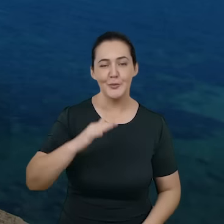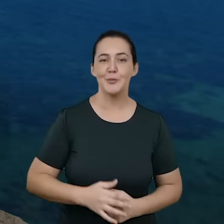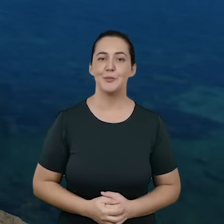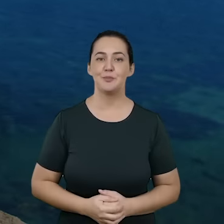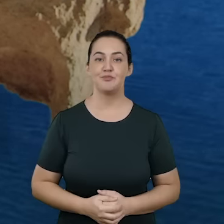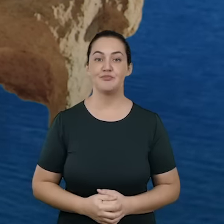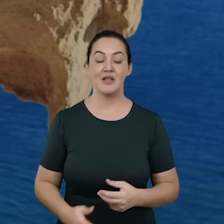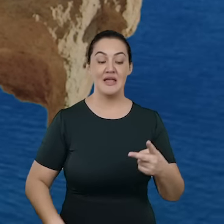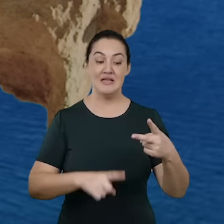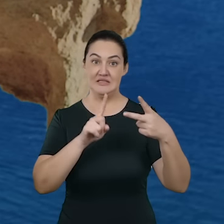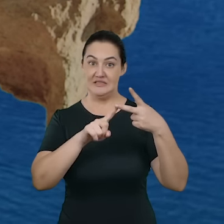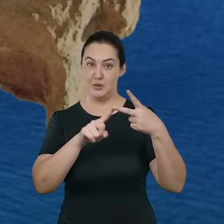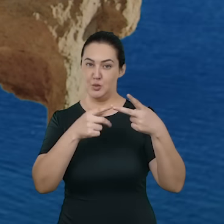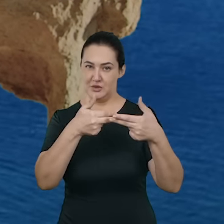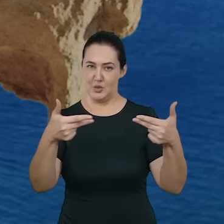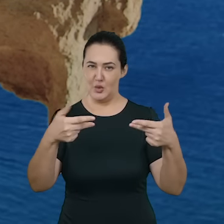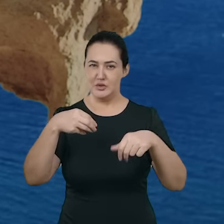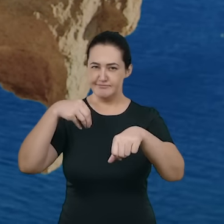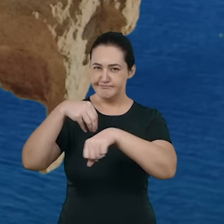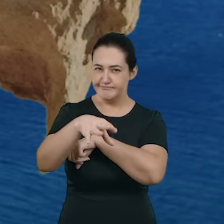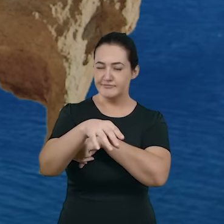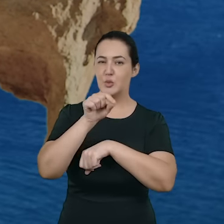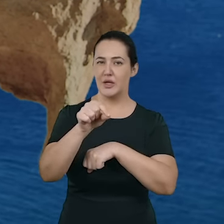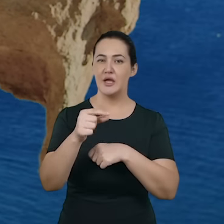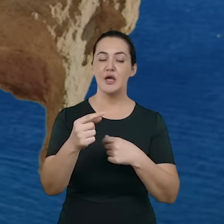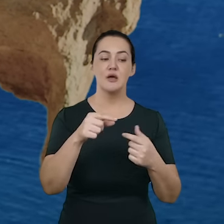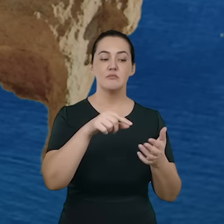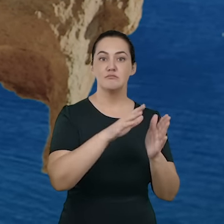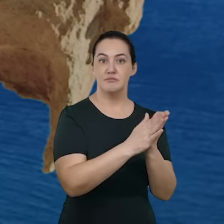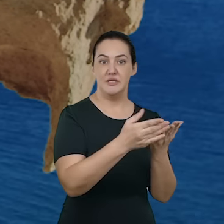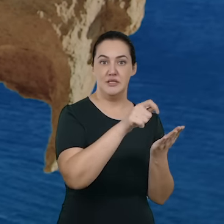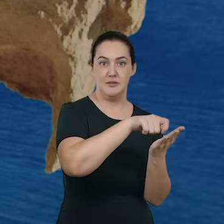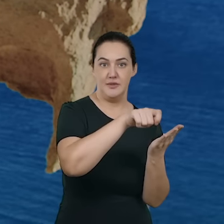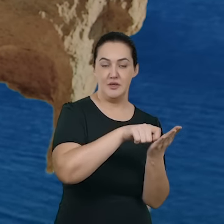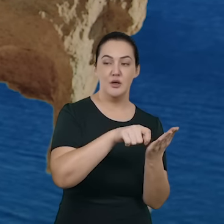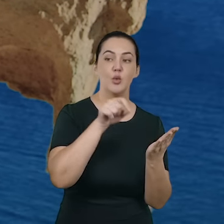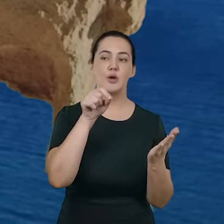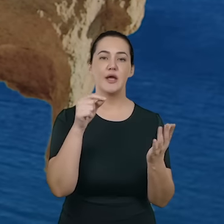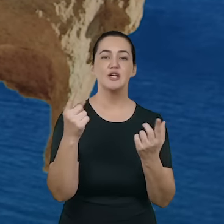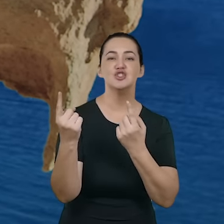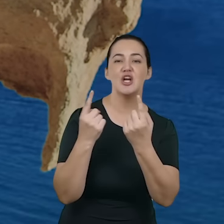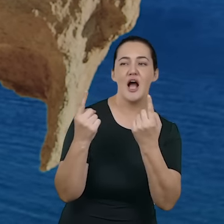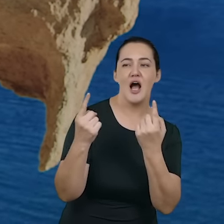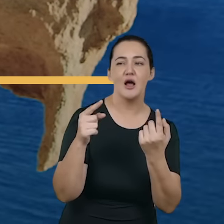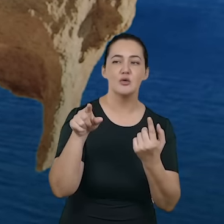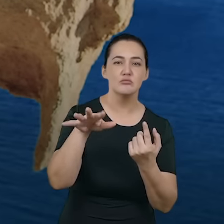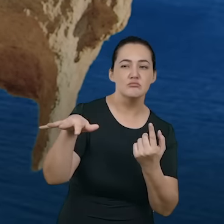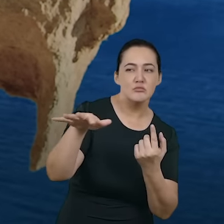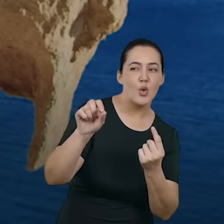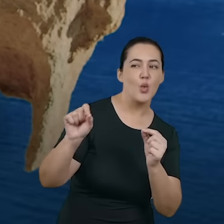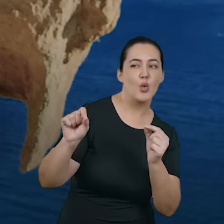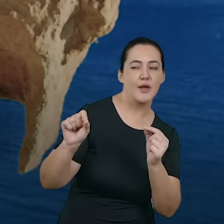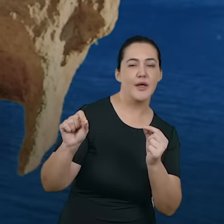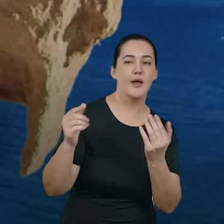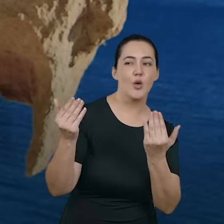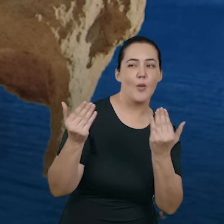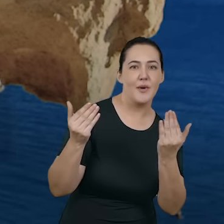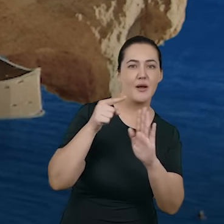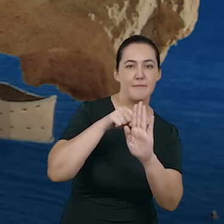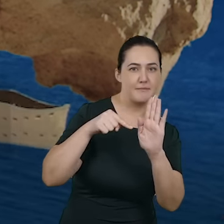para você? A segunda coisa que eu queria dizer com relação a esse diálogo da Bíblia com o mundo em redor é que João não estava